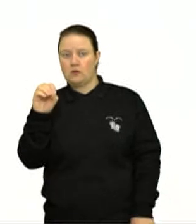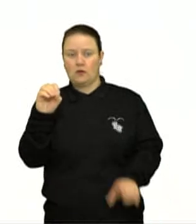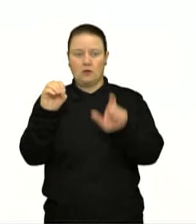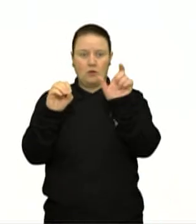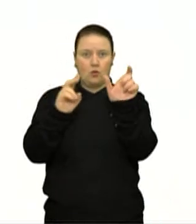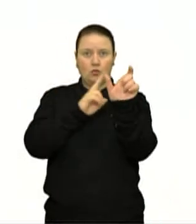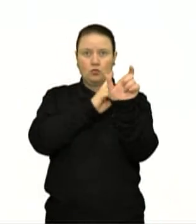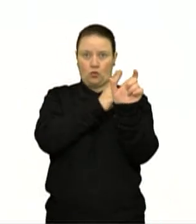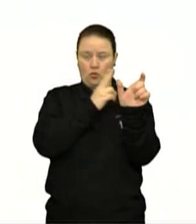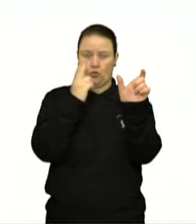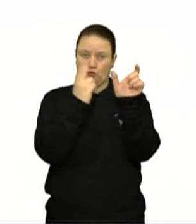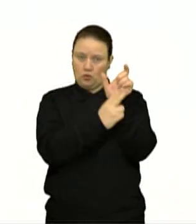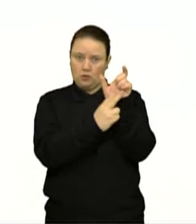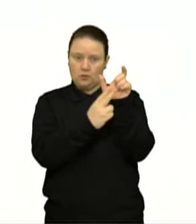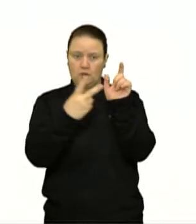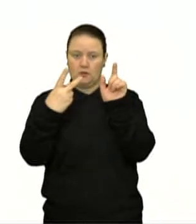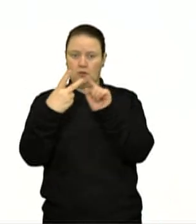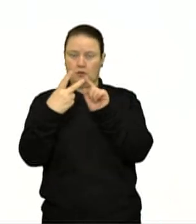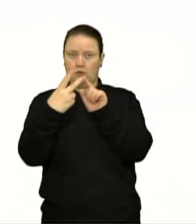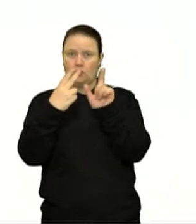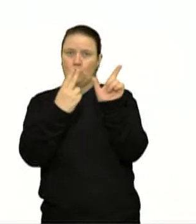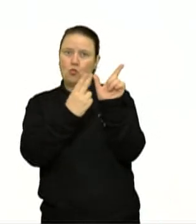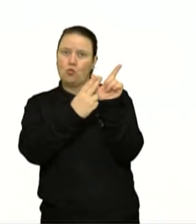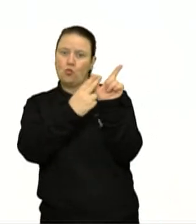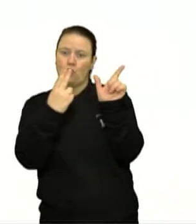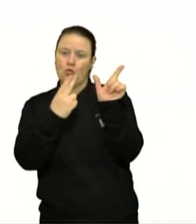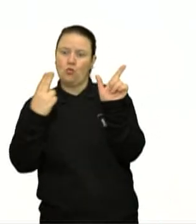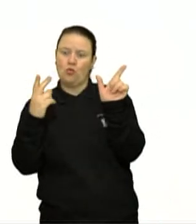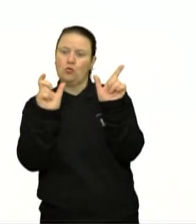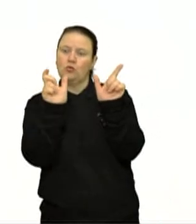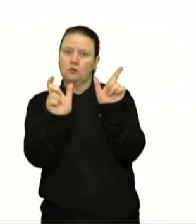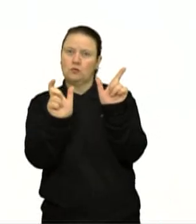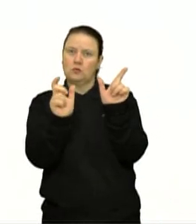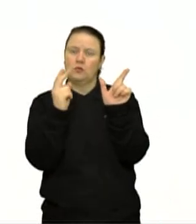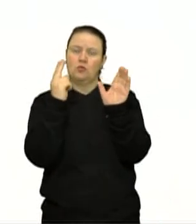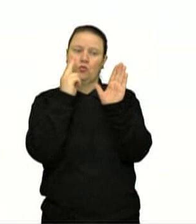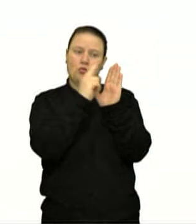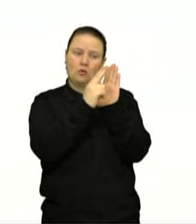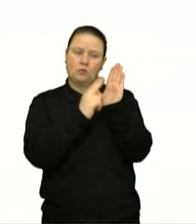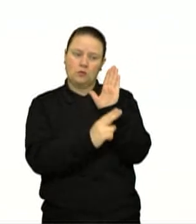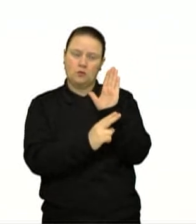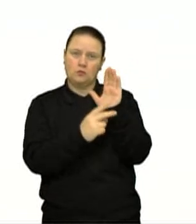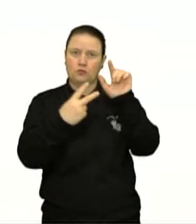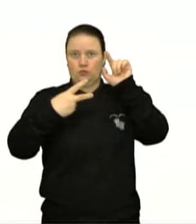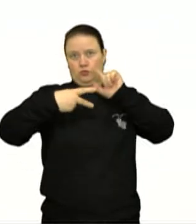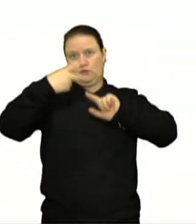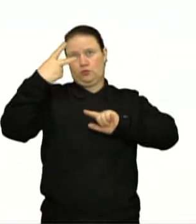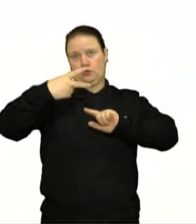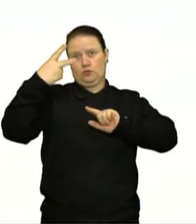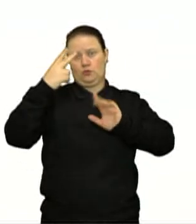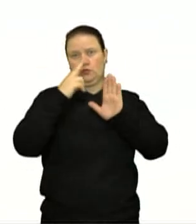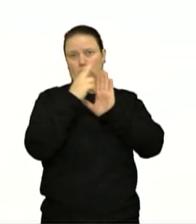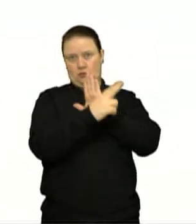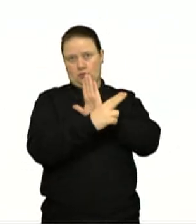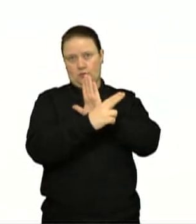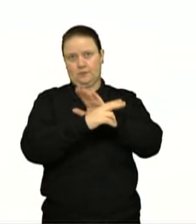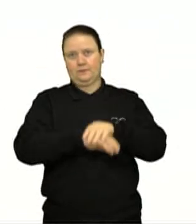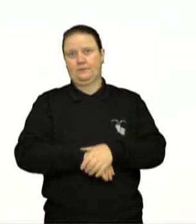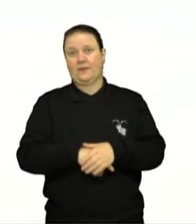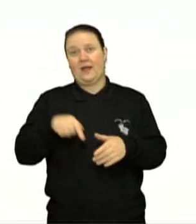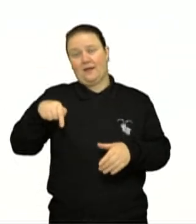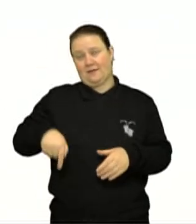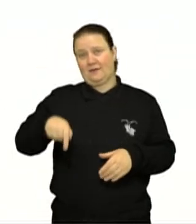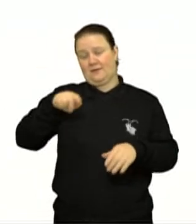tá bom? Aqui em português, apelido é o apelido da pessoa, né? Aquele nome mais carinhoso que a gente dá para